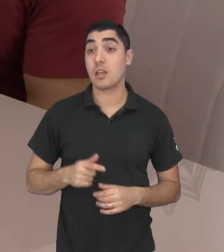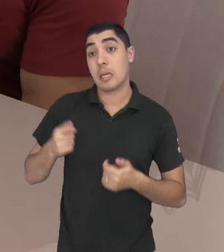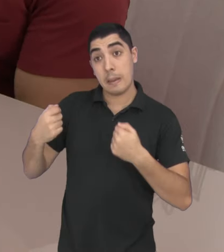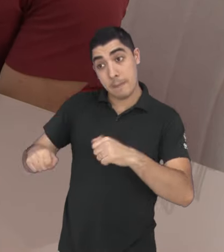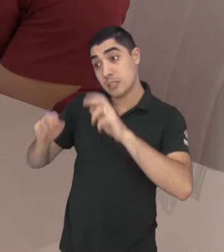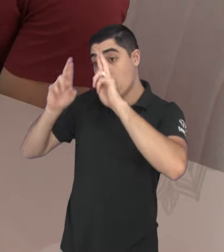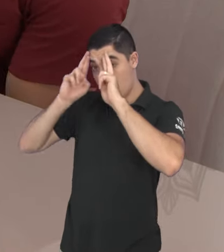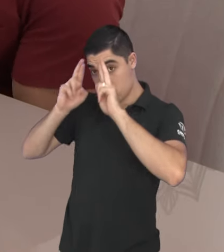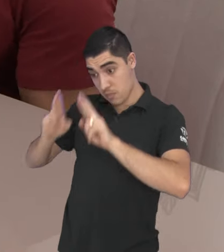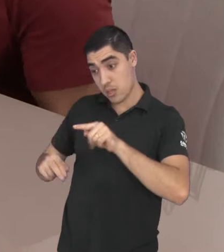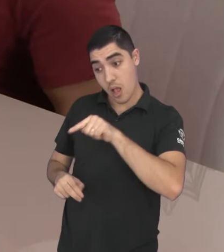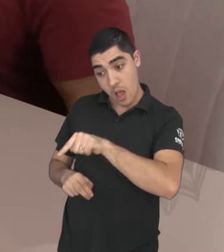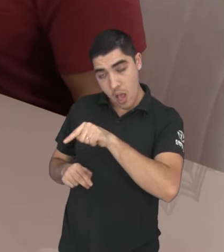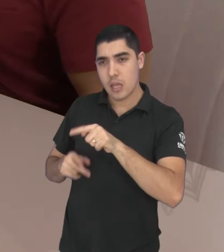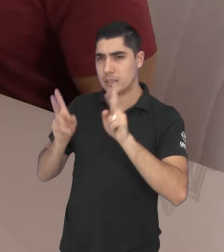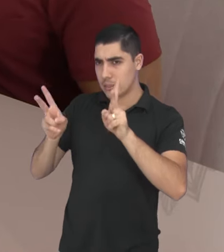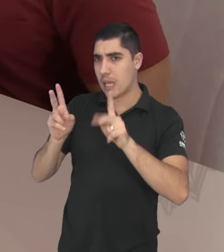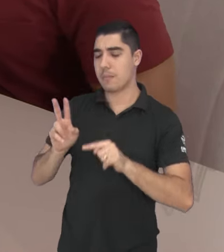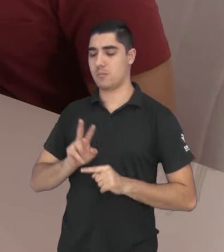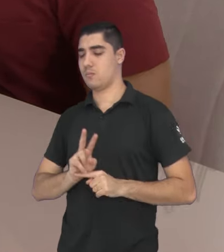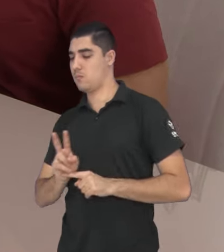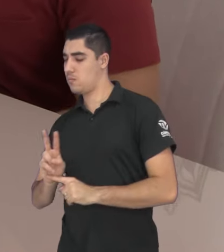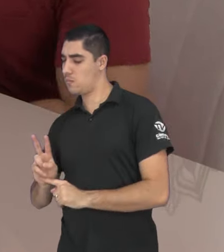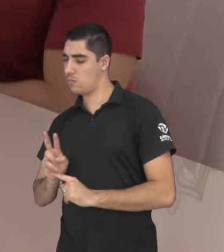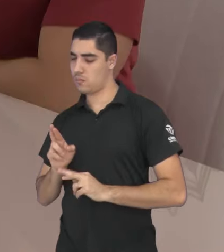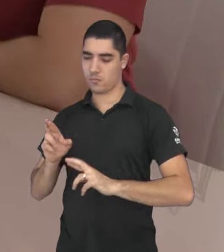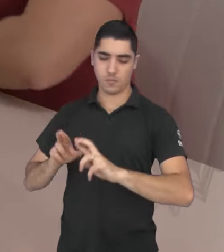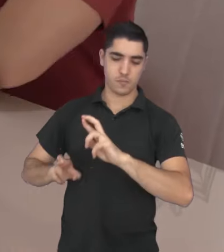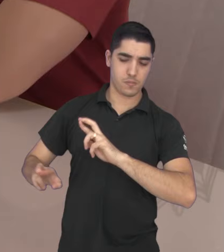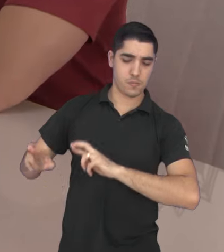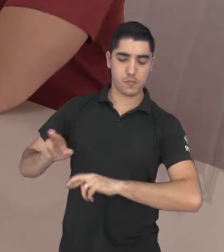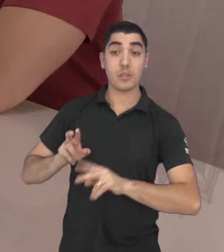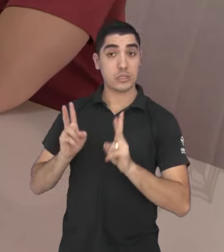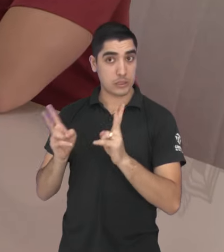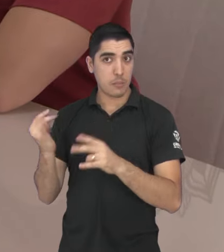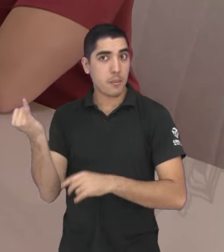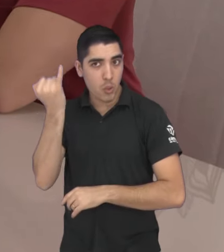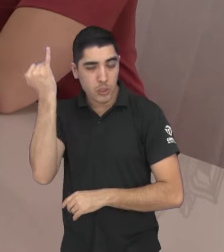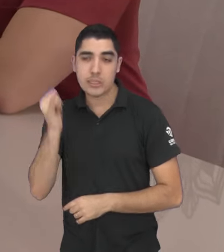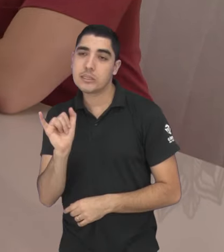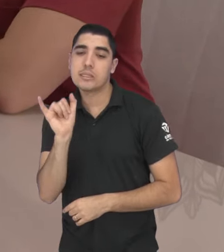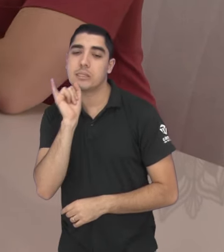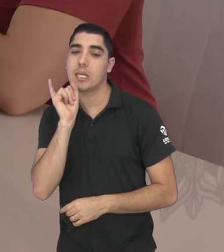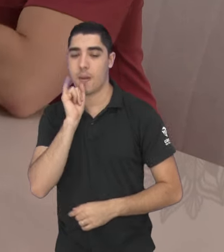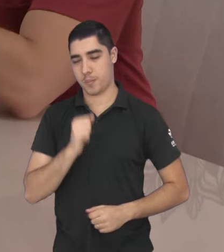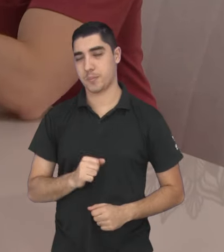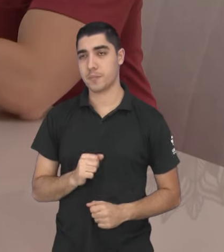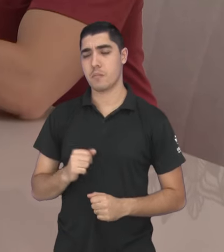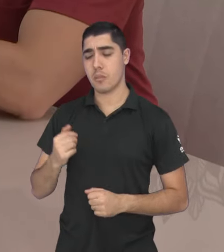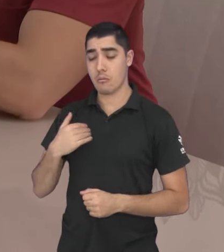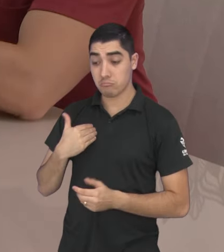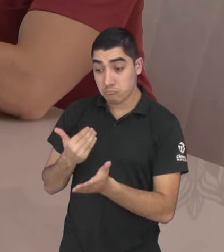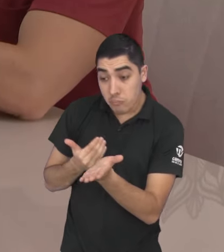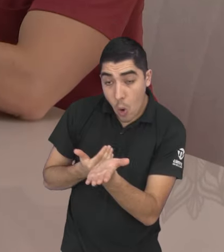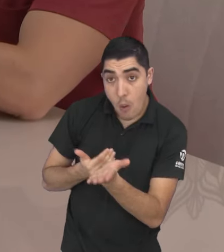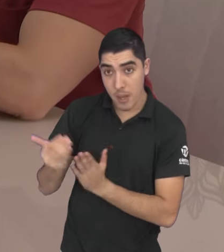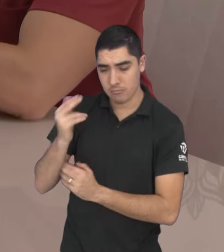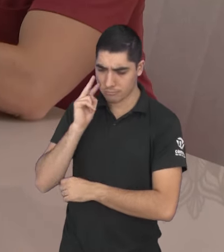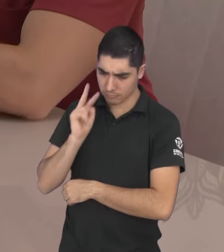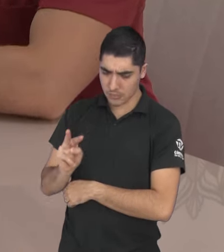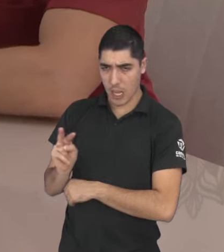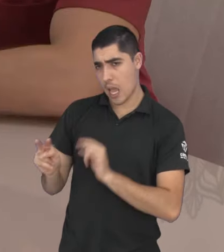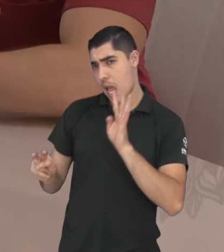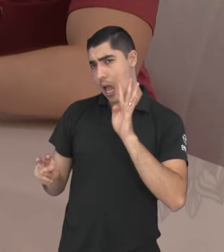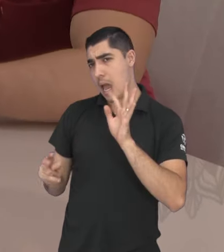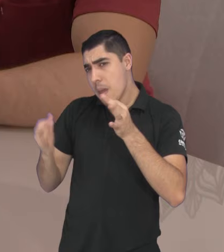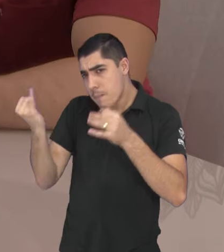e tem que ficar de olho. Você falou, supervisão é super importante. Num primeiro momento, é legal fazer essa apresentação